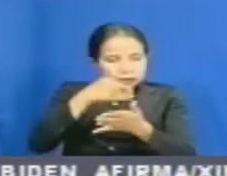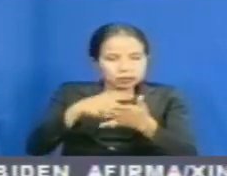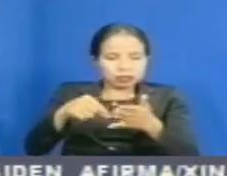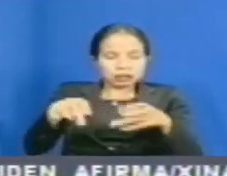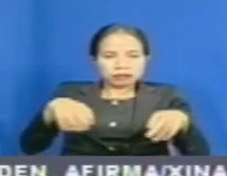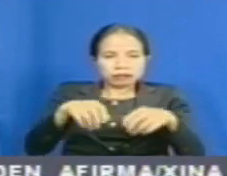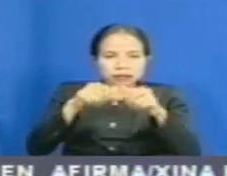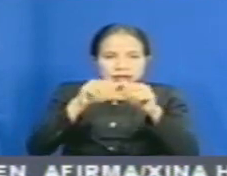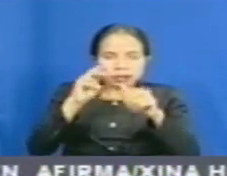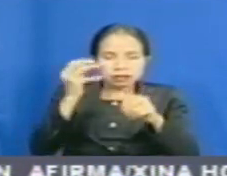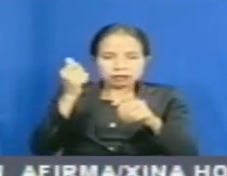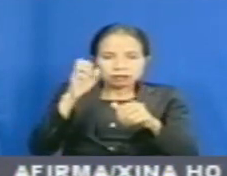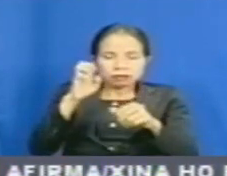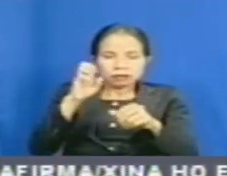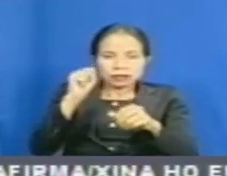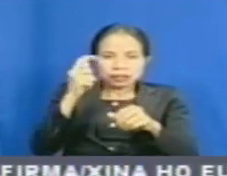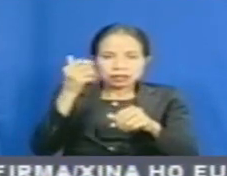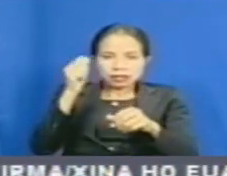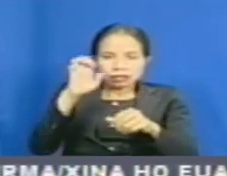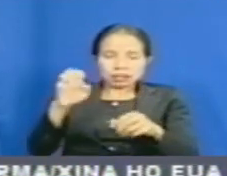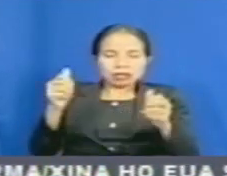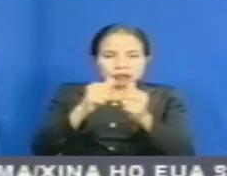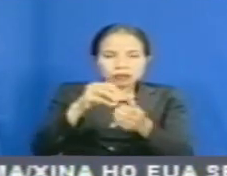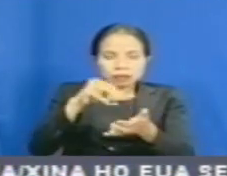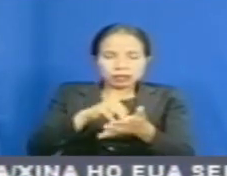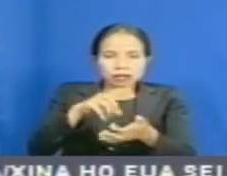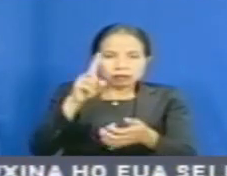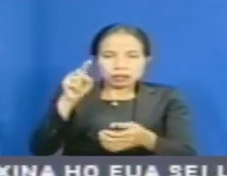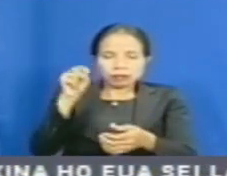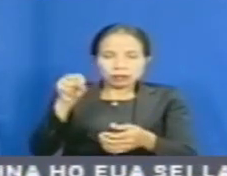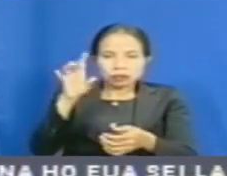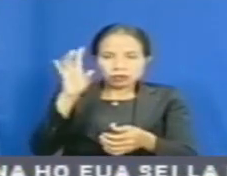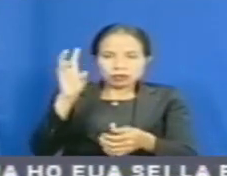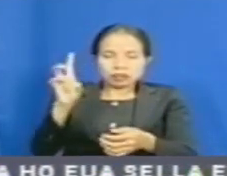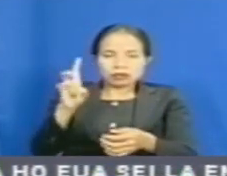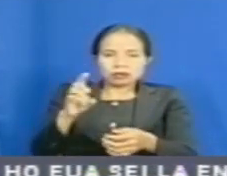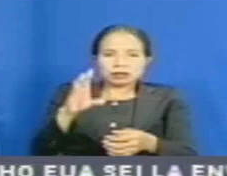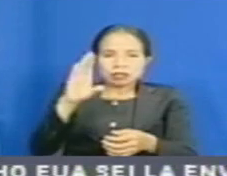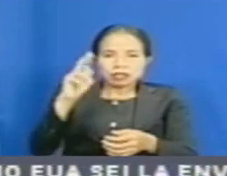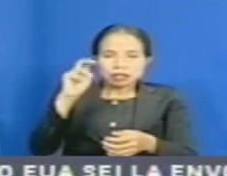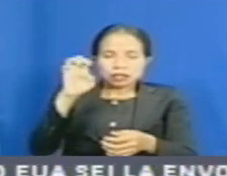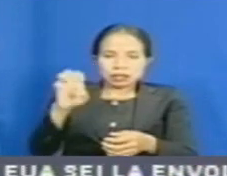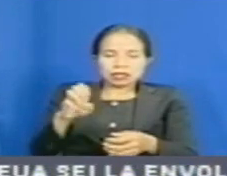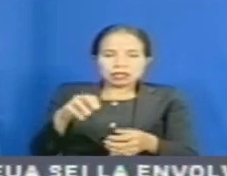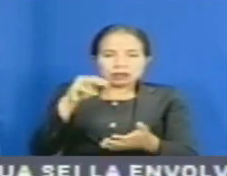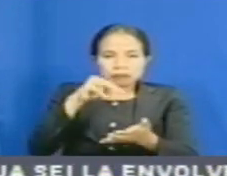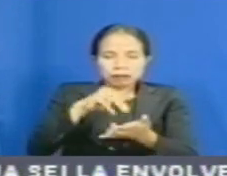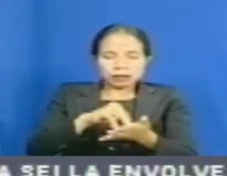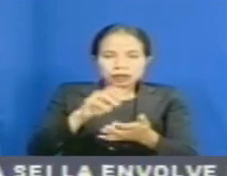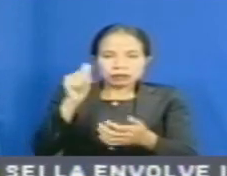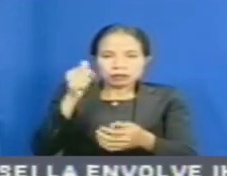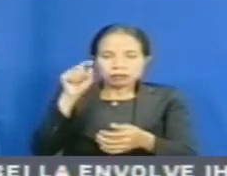Técnico Administração Eleitoral, hamuduk milhão ida ponto hidu, no Comissão Nacional Eleição milhão sanulo ponto